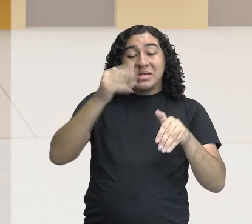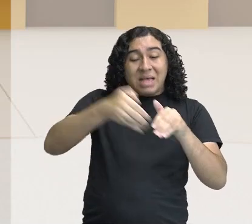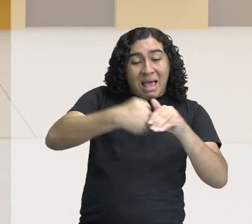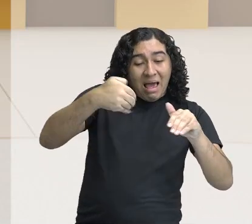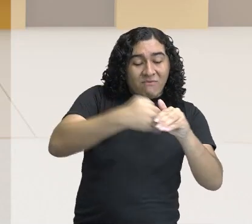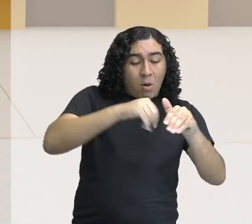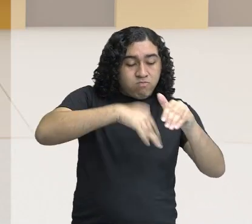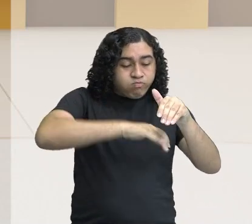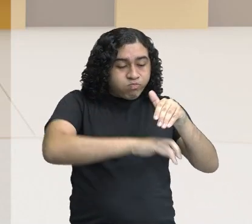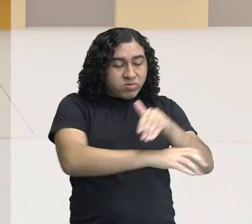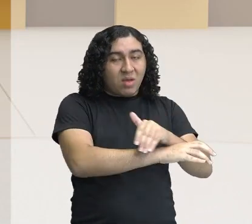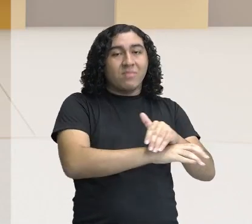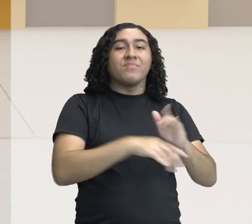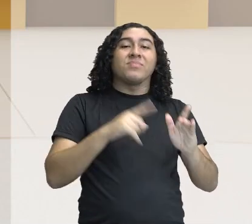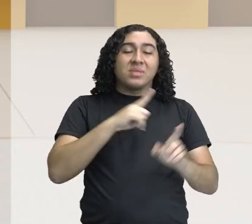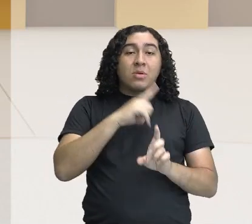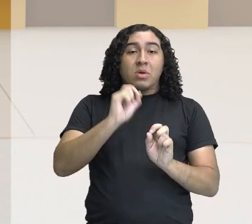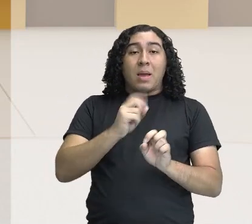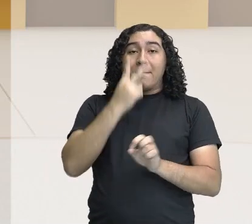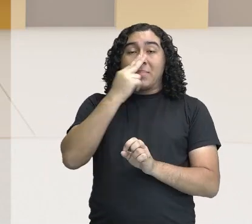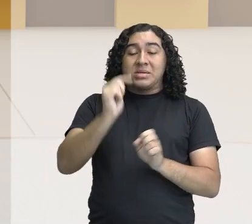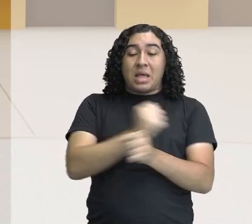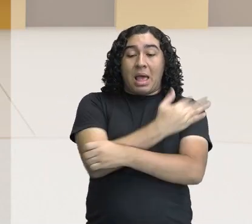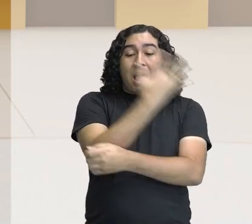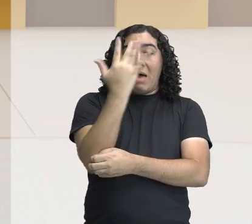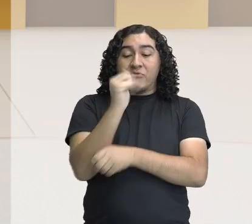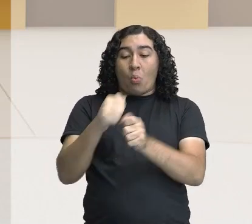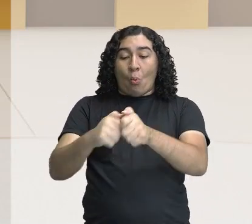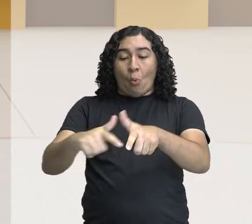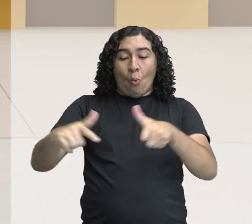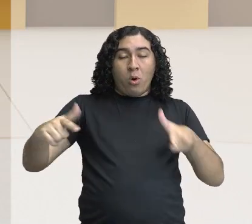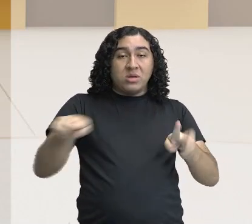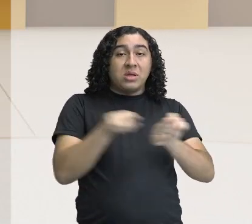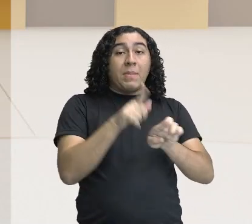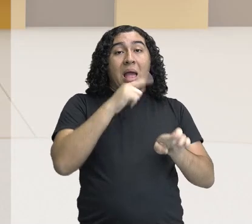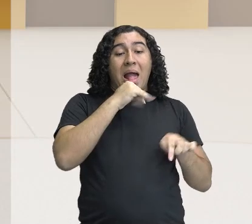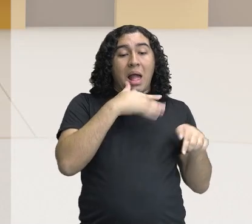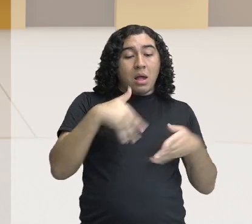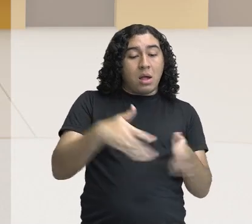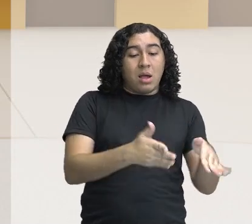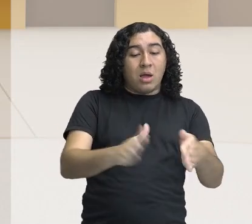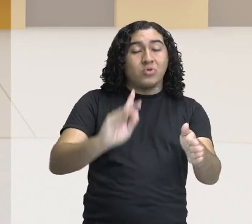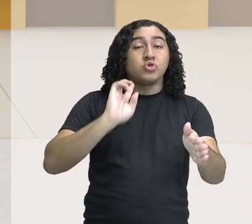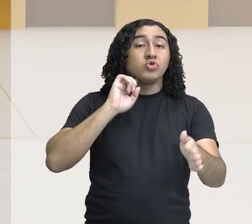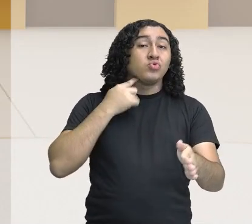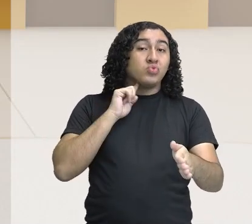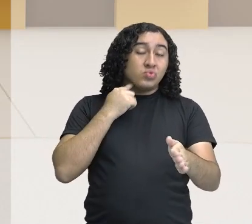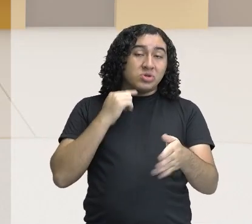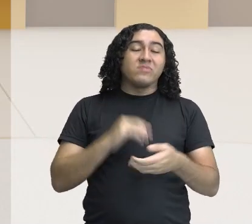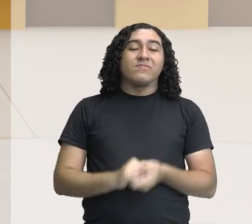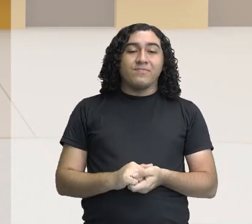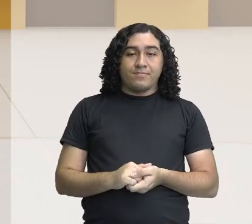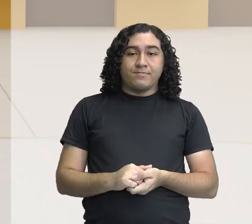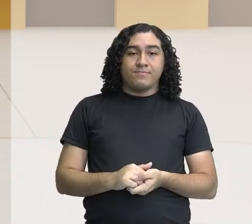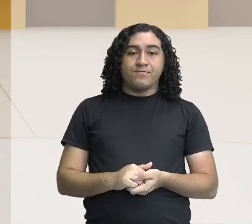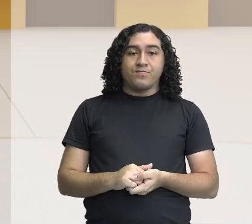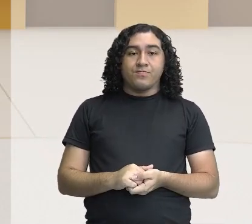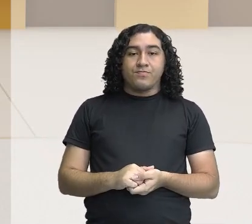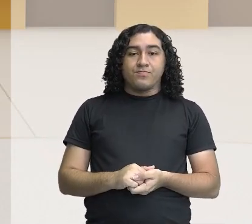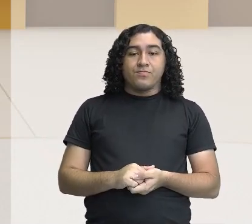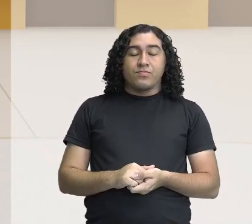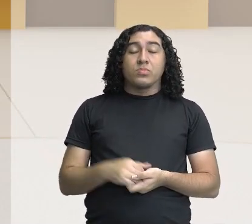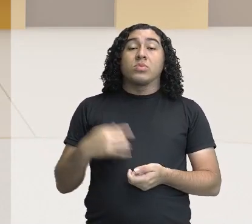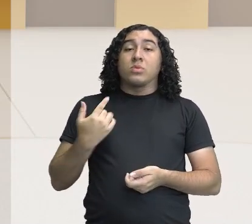Isso resulta num desmatamento e poluição dos rios e destruição dos ecossistemas frágeis. A gente